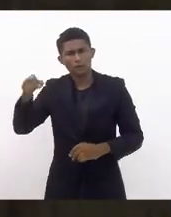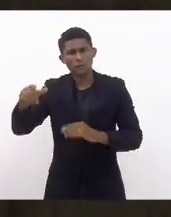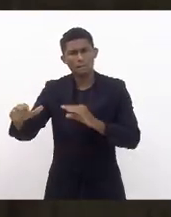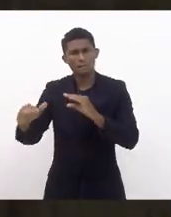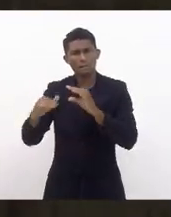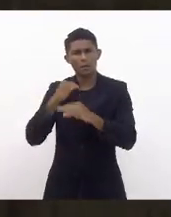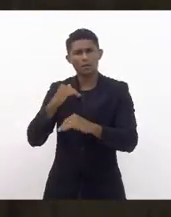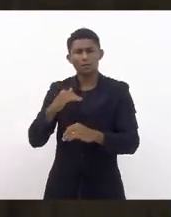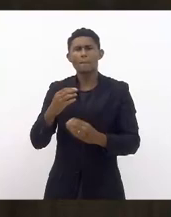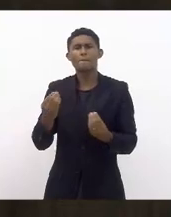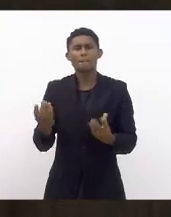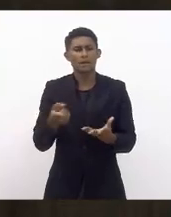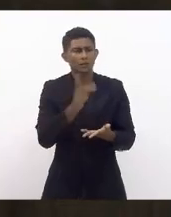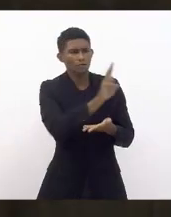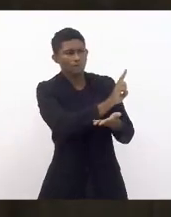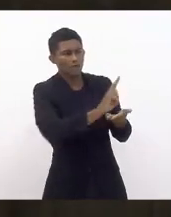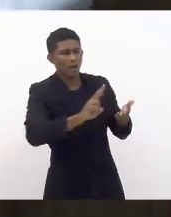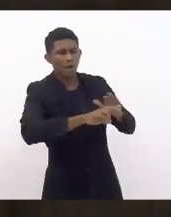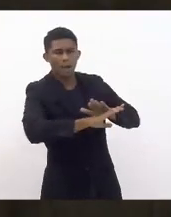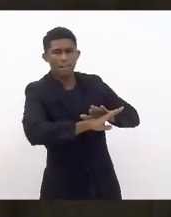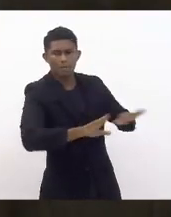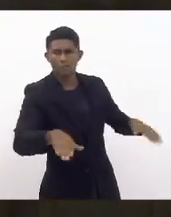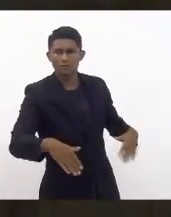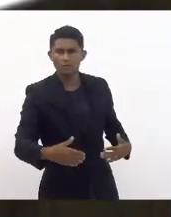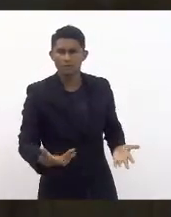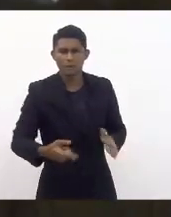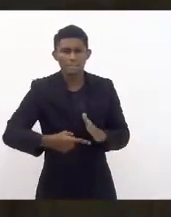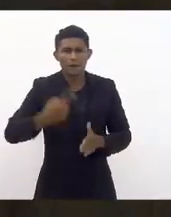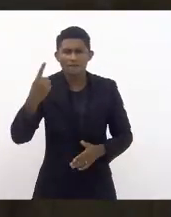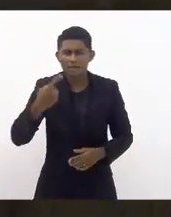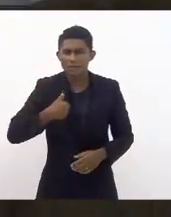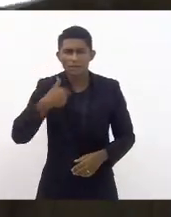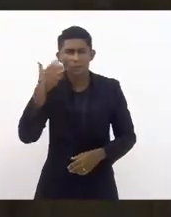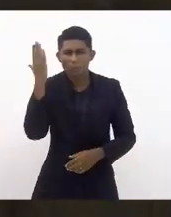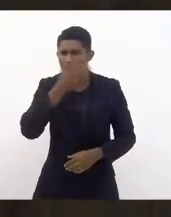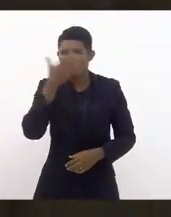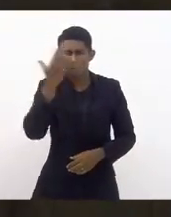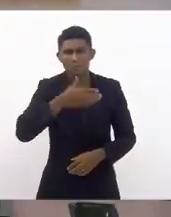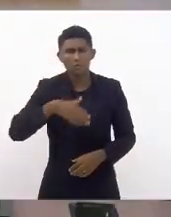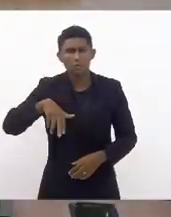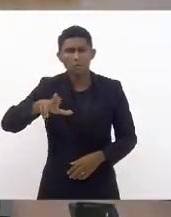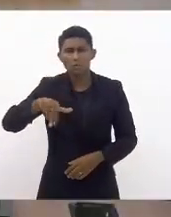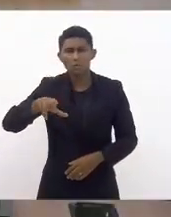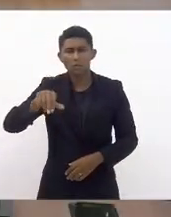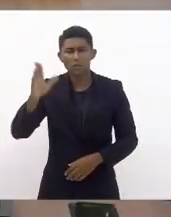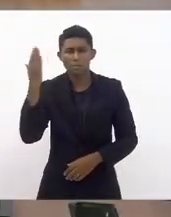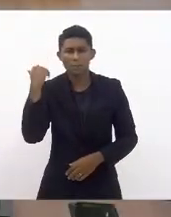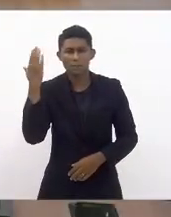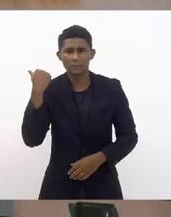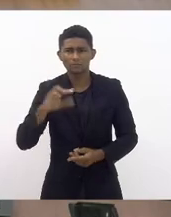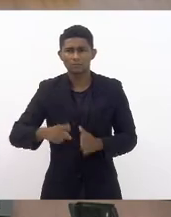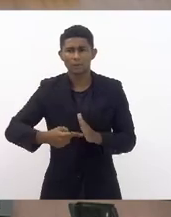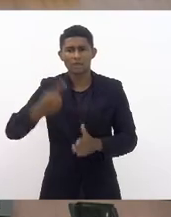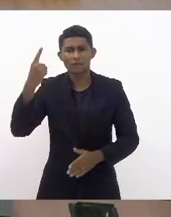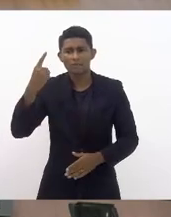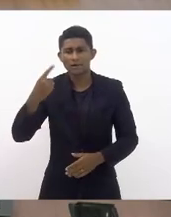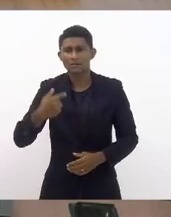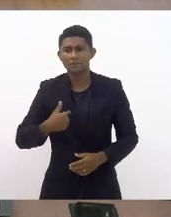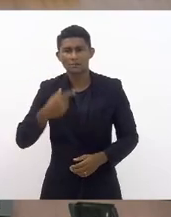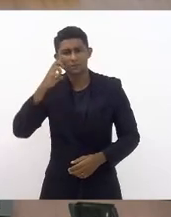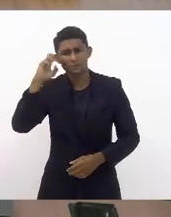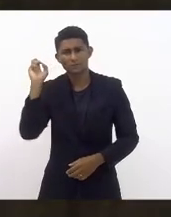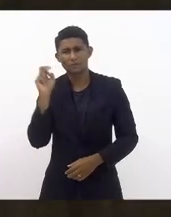para cá para extinguir uma universidade, porra. Eu nunca vi. A primeira vez que eu vejo isso